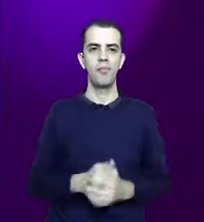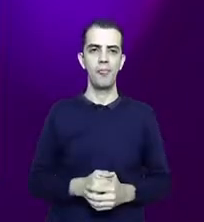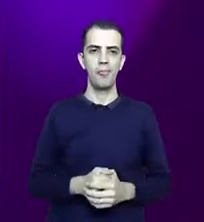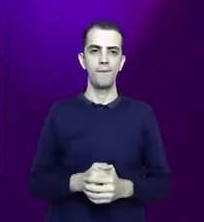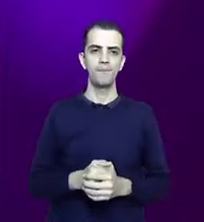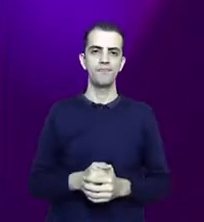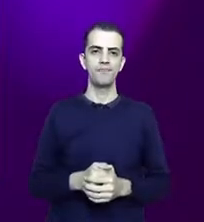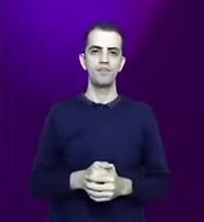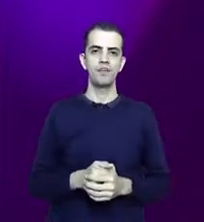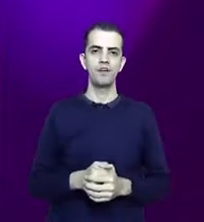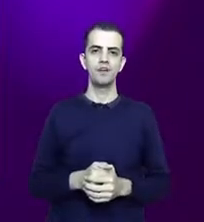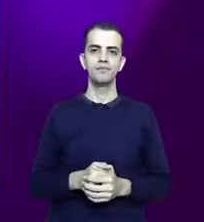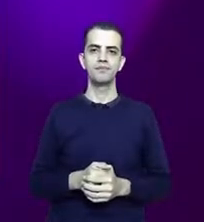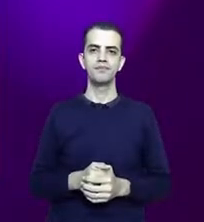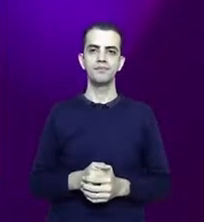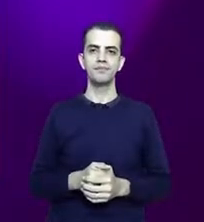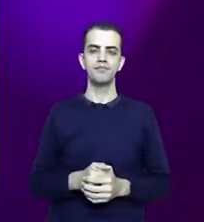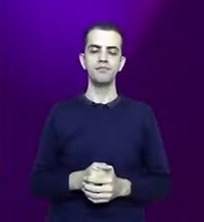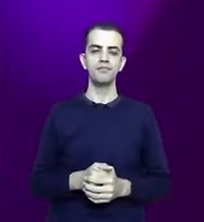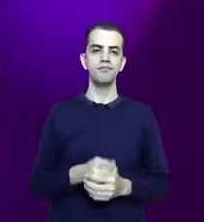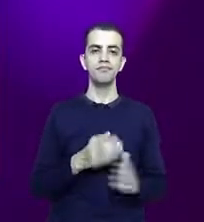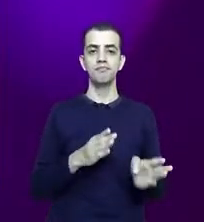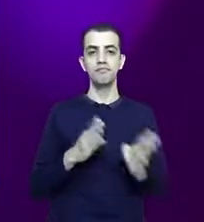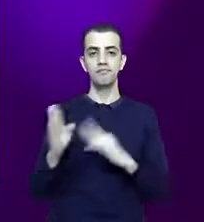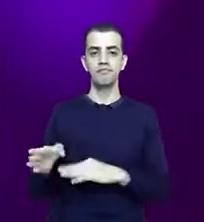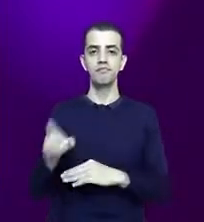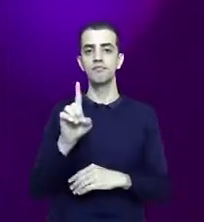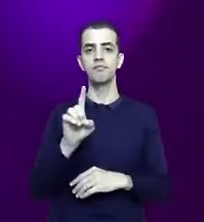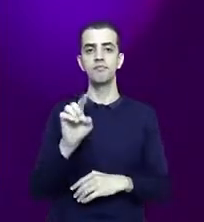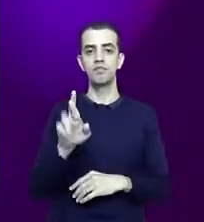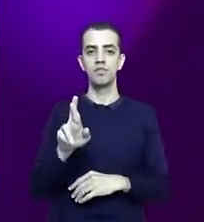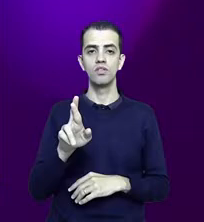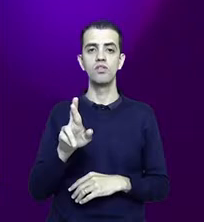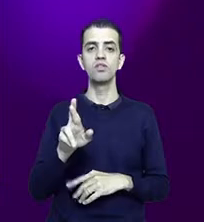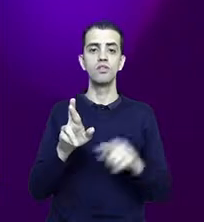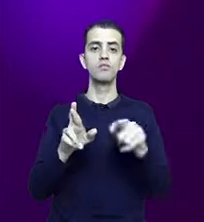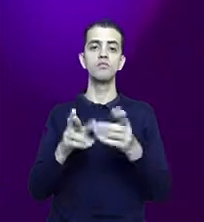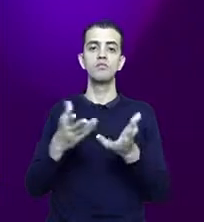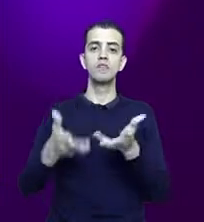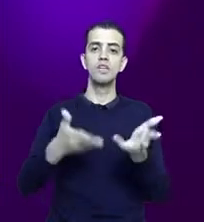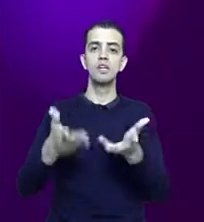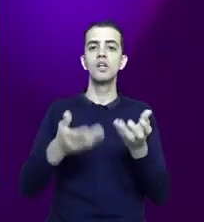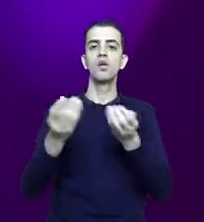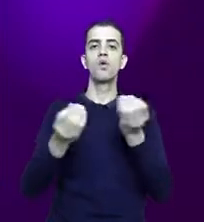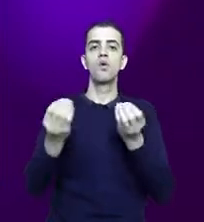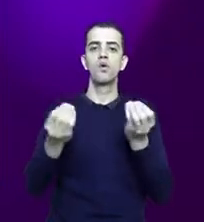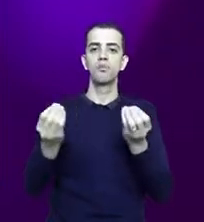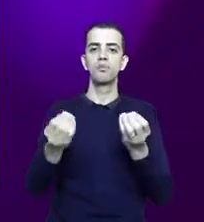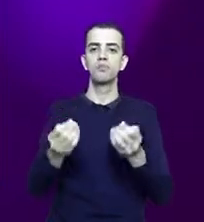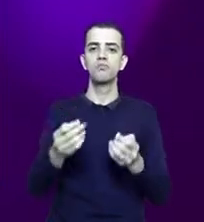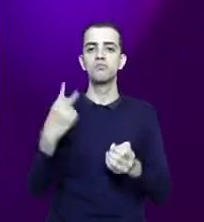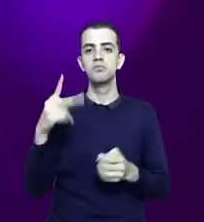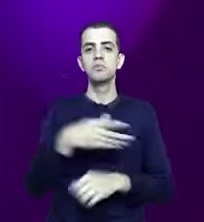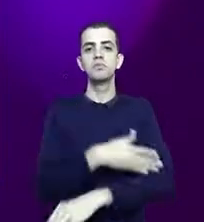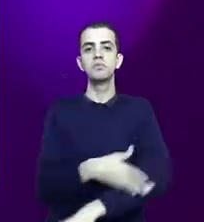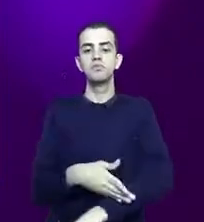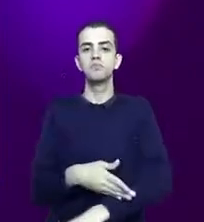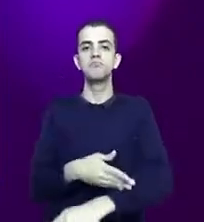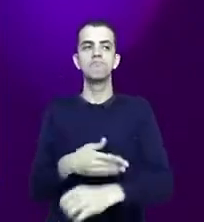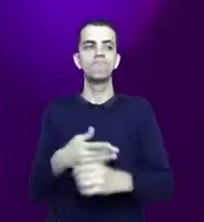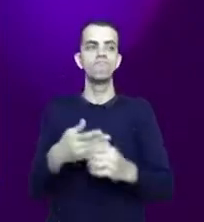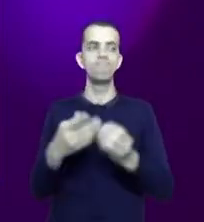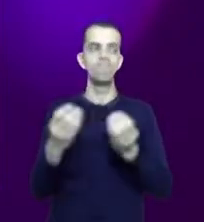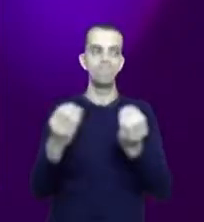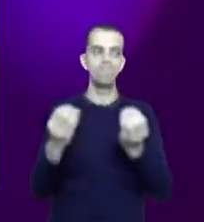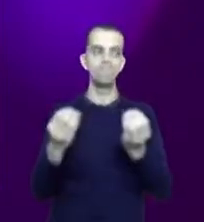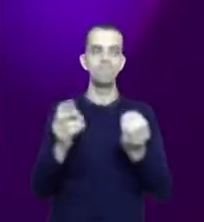Perfeito. Doutor Aldo, o senhor trataria essa fratura de que forma preferencialmente? Assim, pela